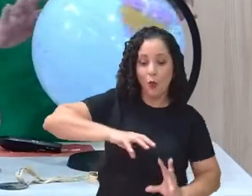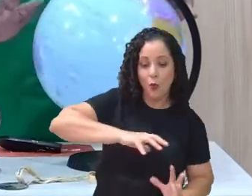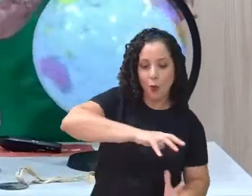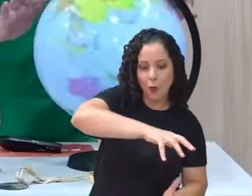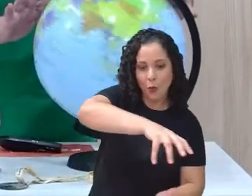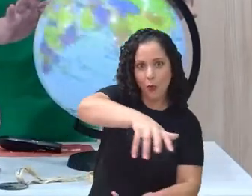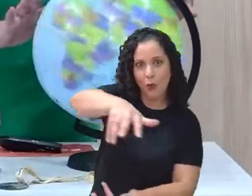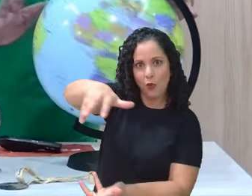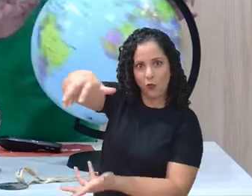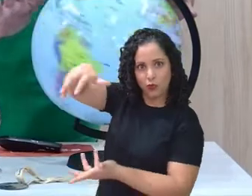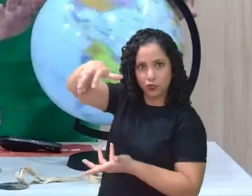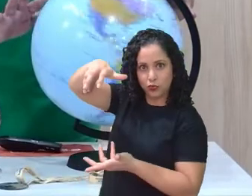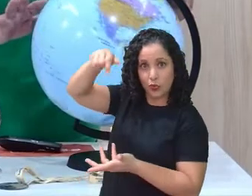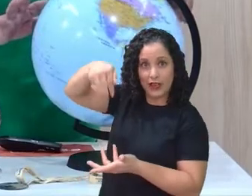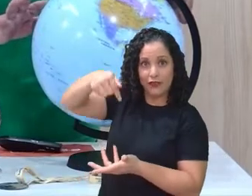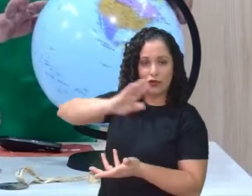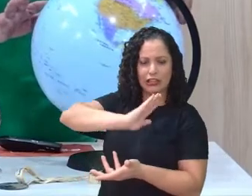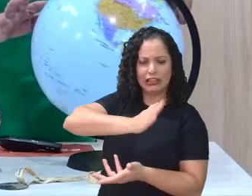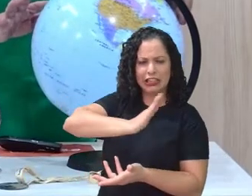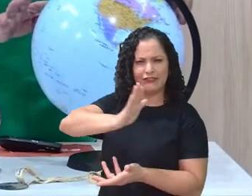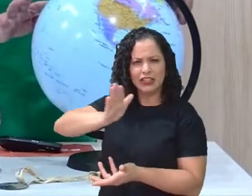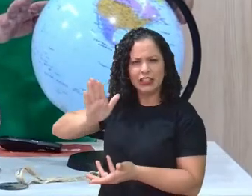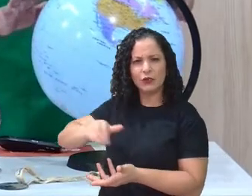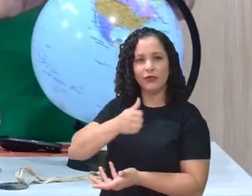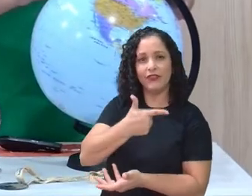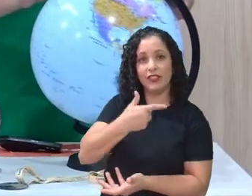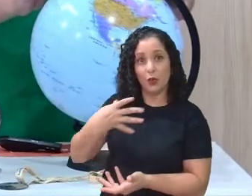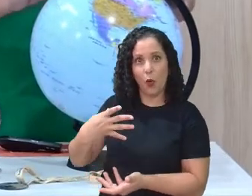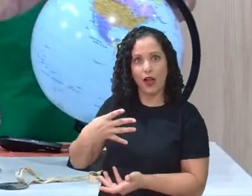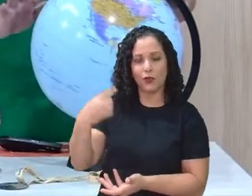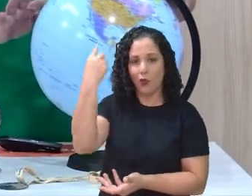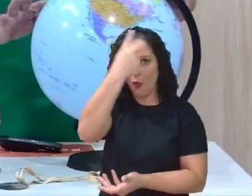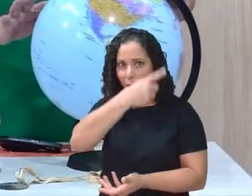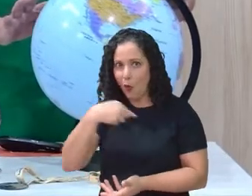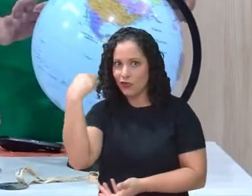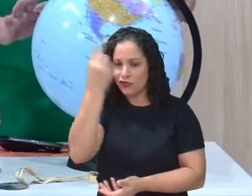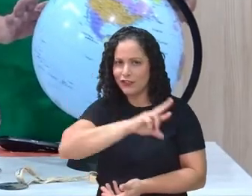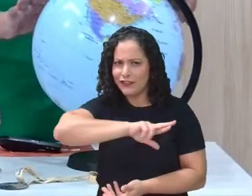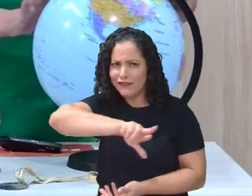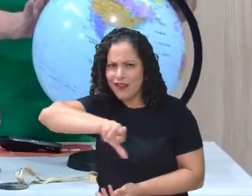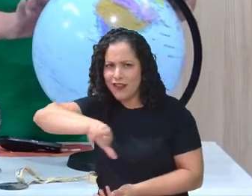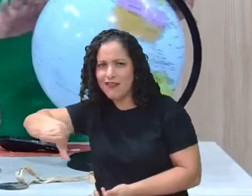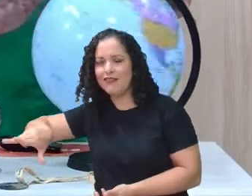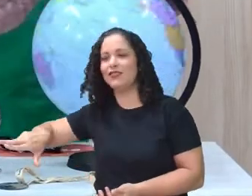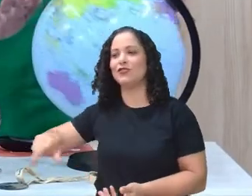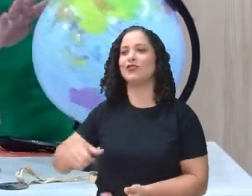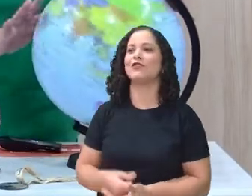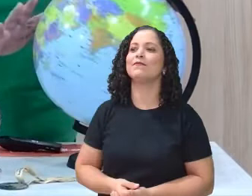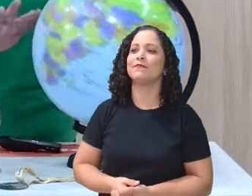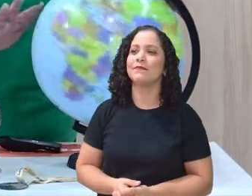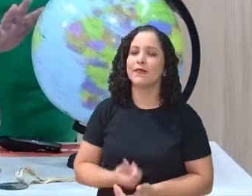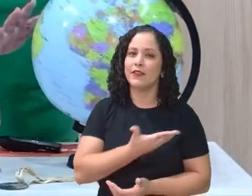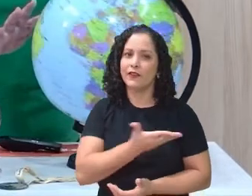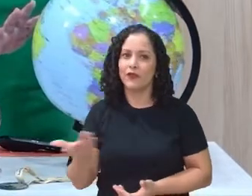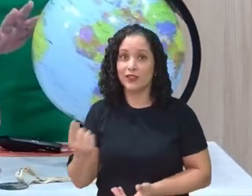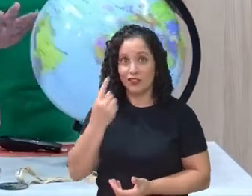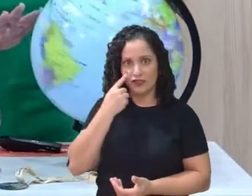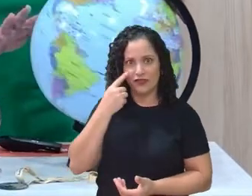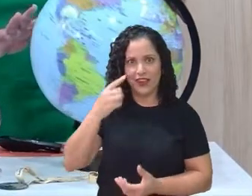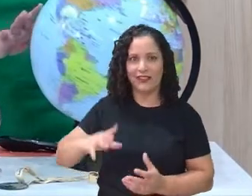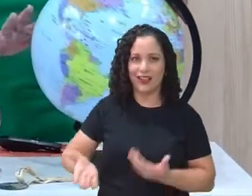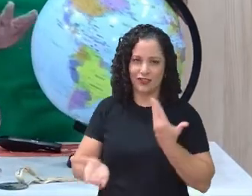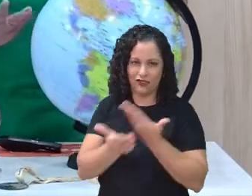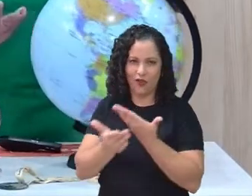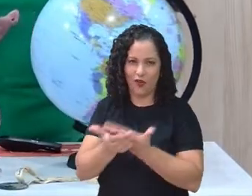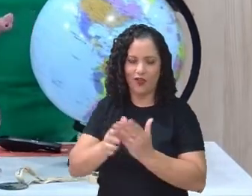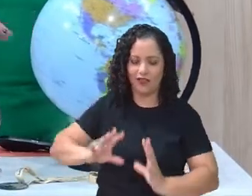foi dividido em 24 fusos horários. E cada fuso horário desse, vocês, quando verem esse globo terrestre lá na